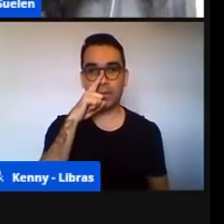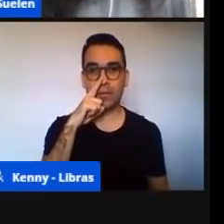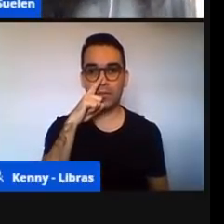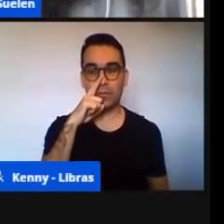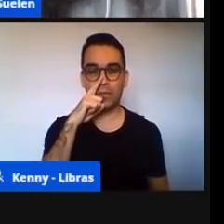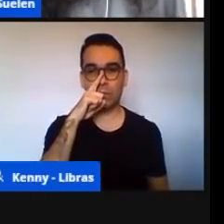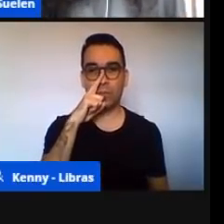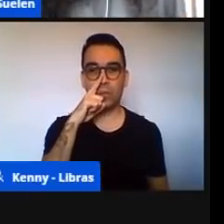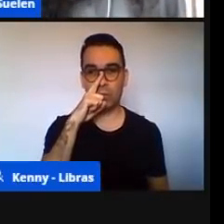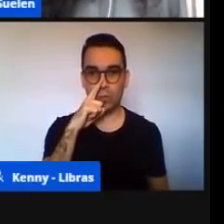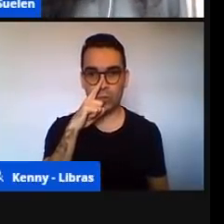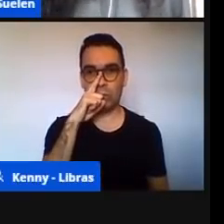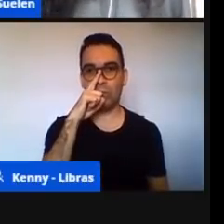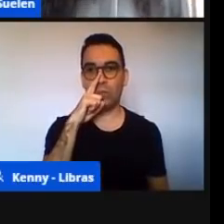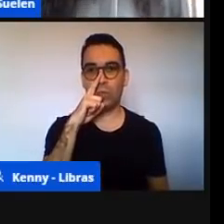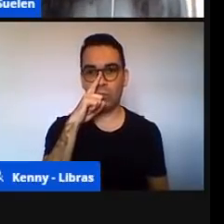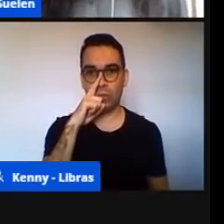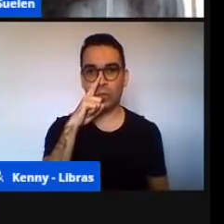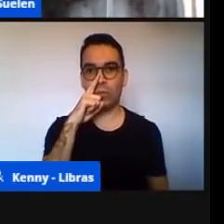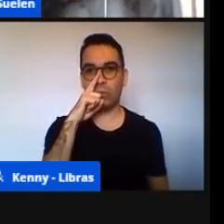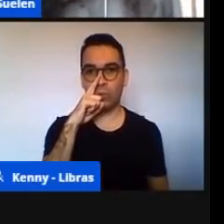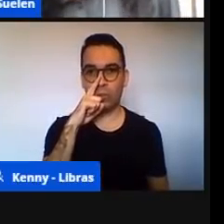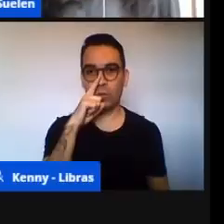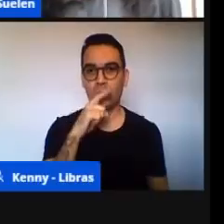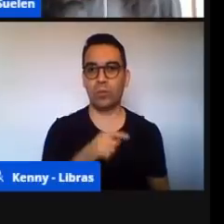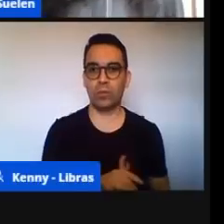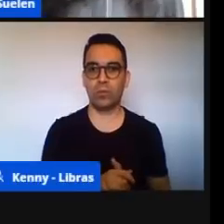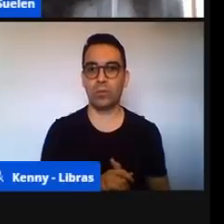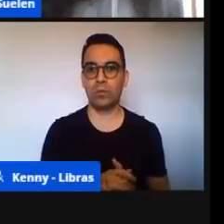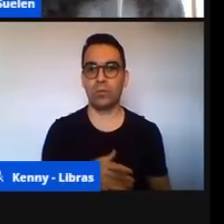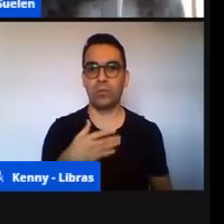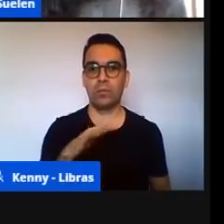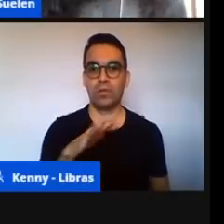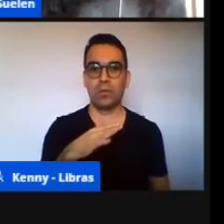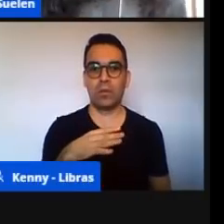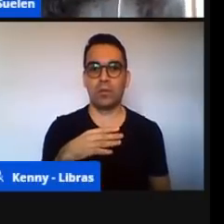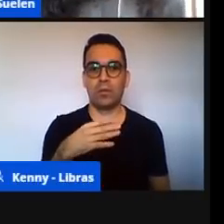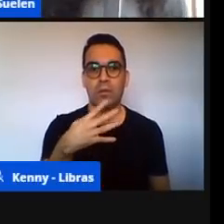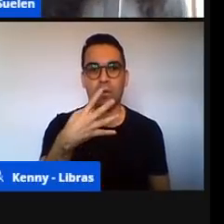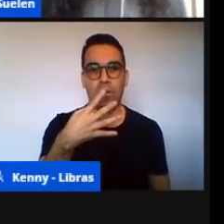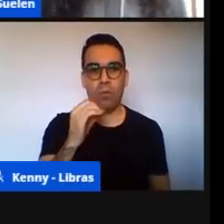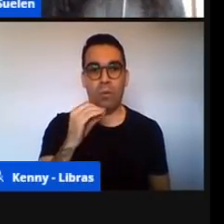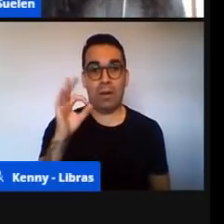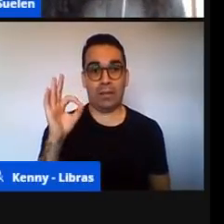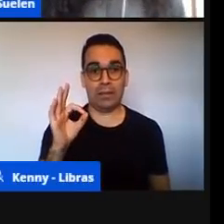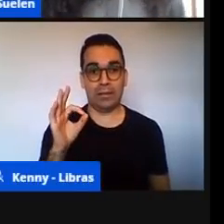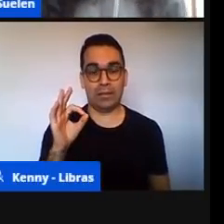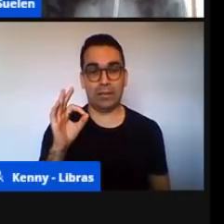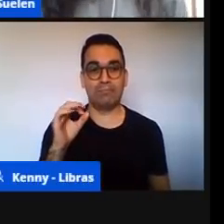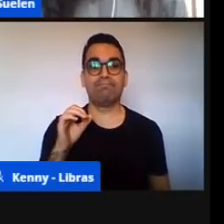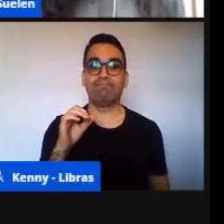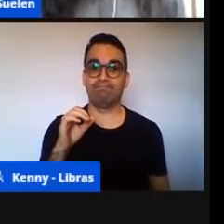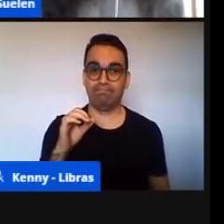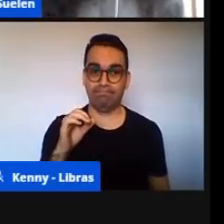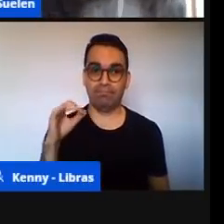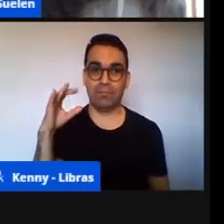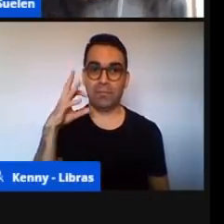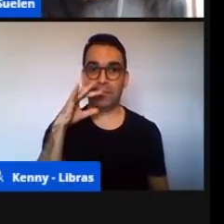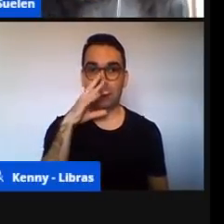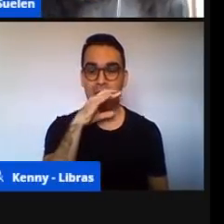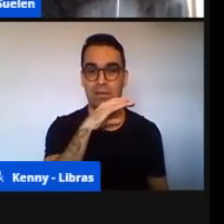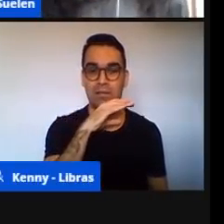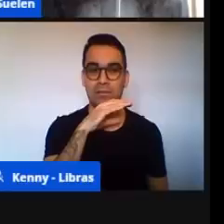esse micro-organismo ele pode se desenvolver naquele alimento. Tá? Então, se esse alimento ele não foi